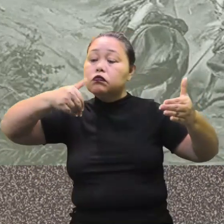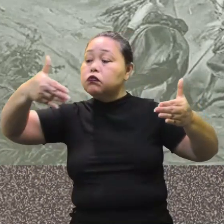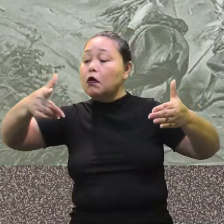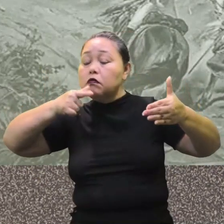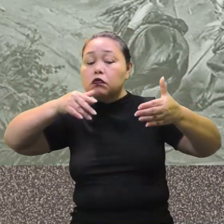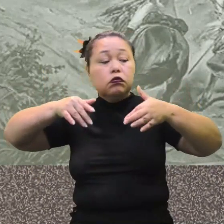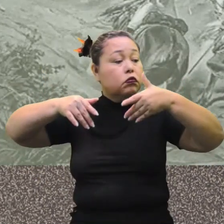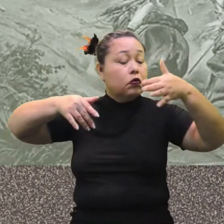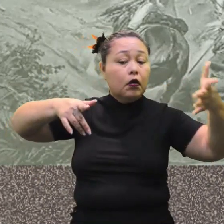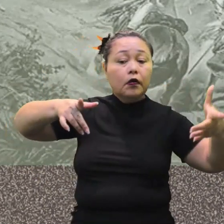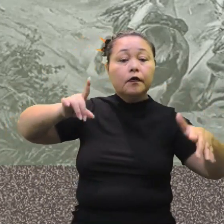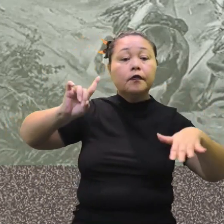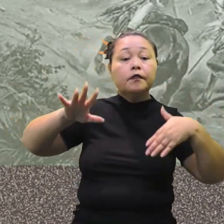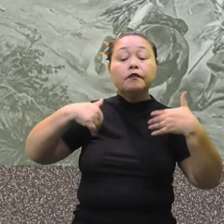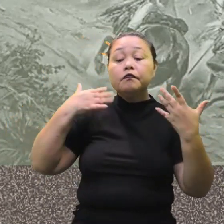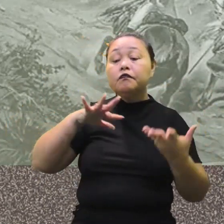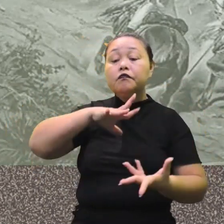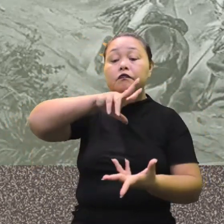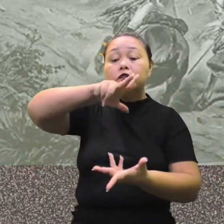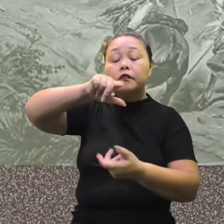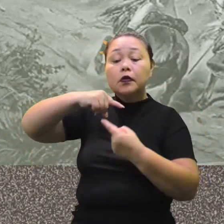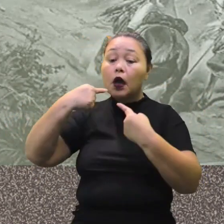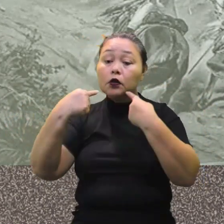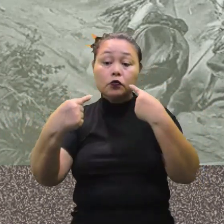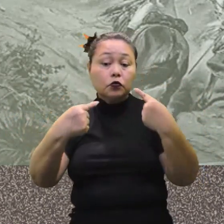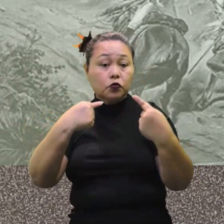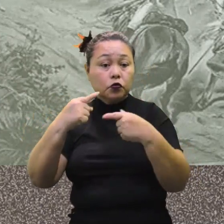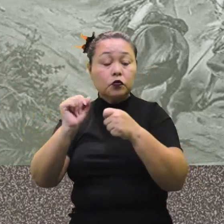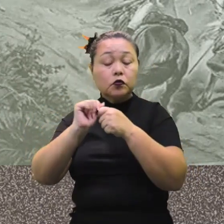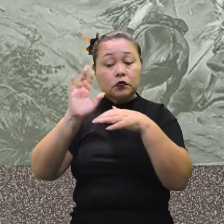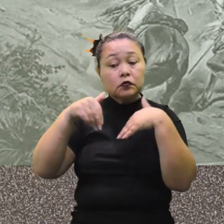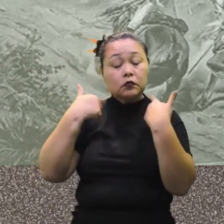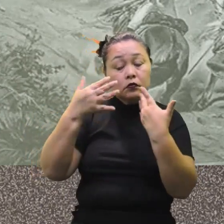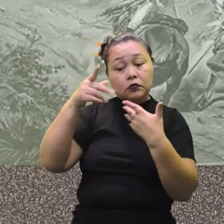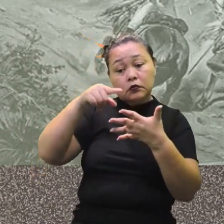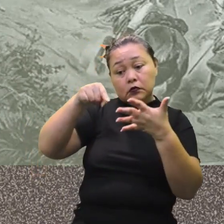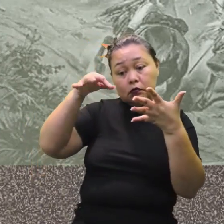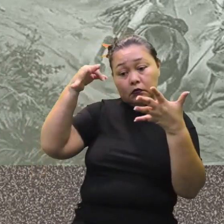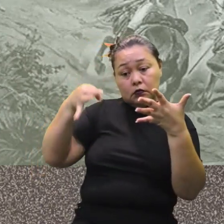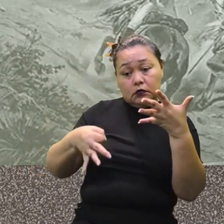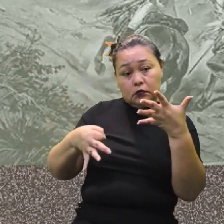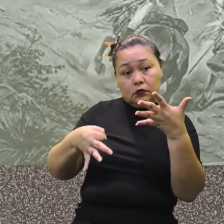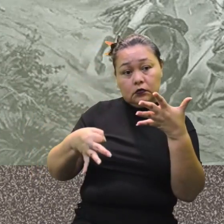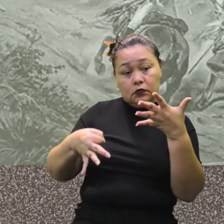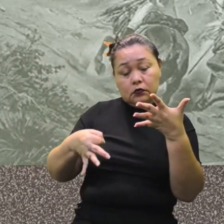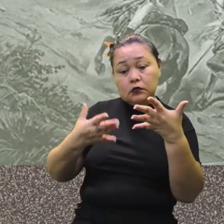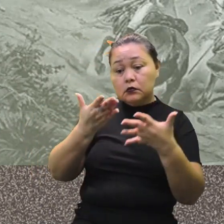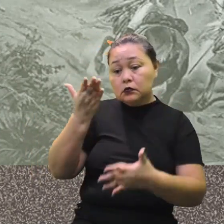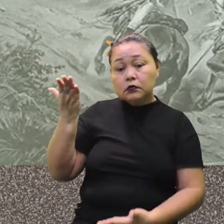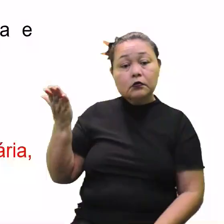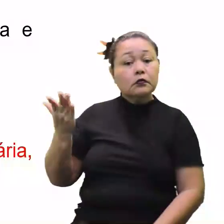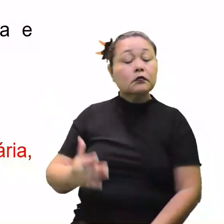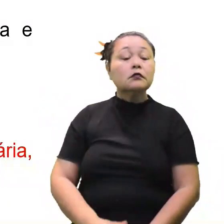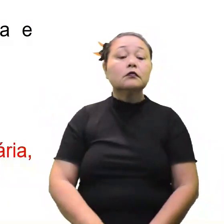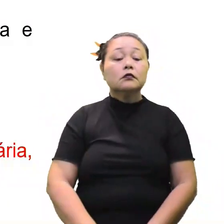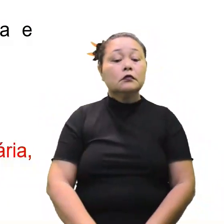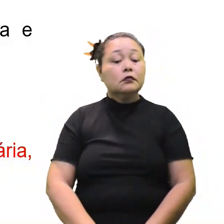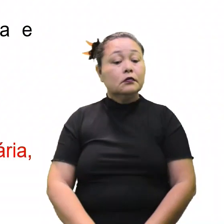pensava que ia alagar. E o mundo ele está discutindo isso. Por isso que a questão correta daí é a letra... Na tela para